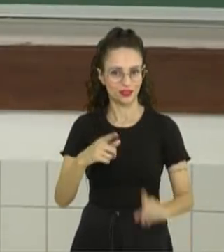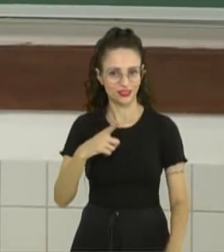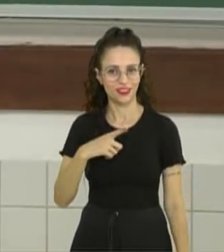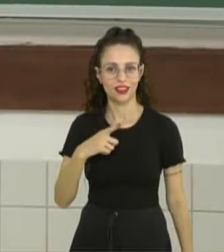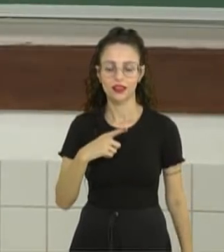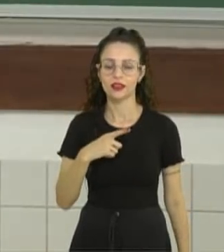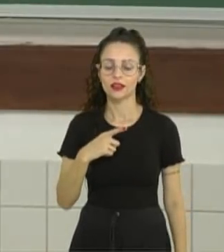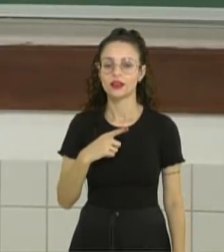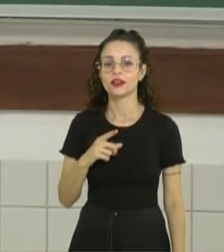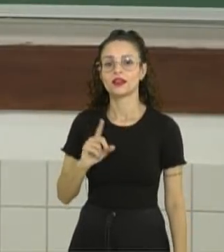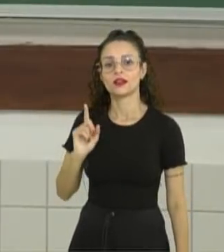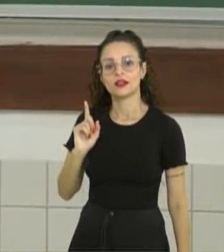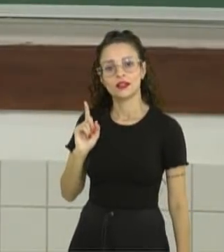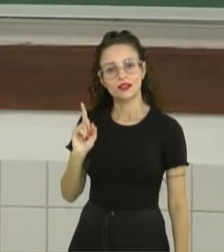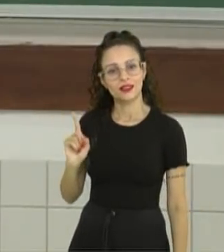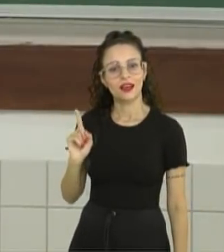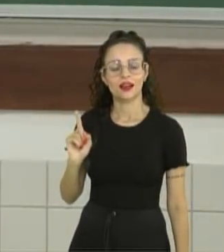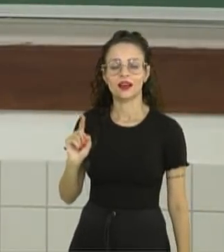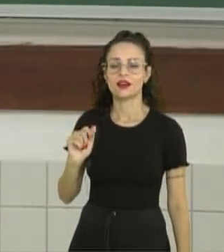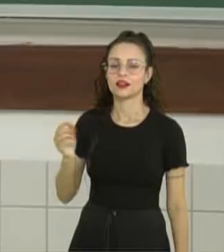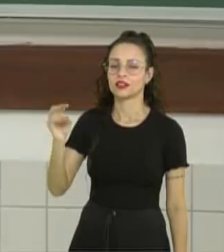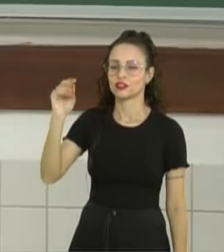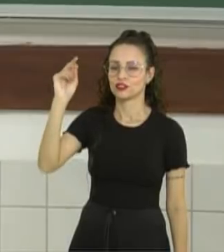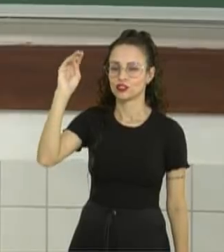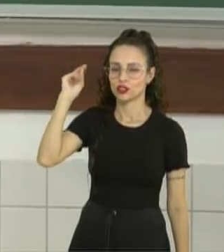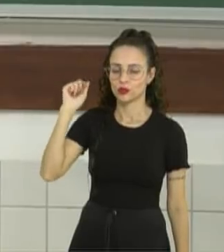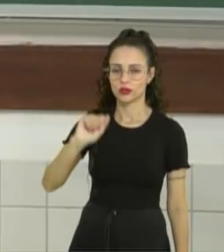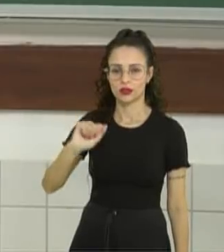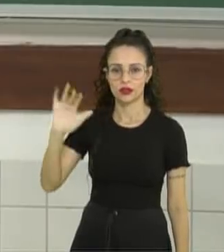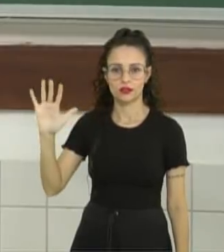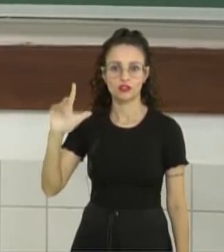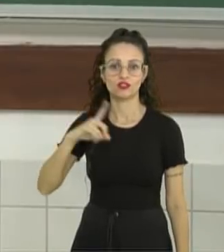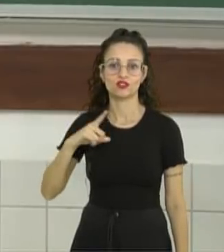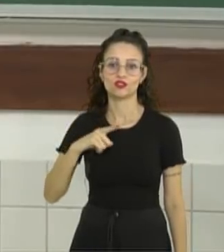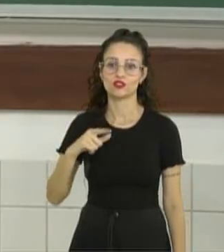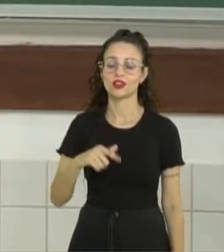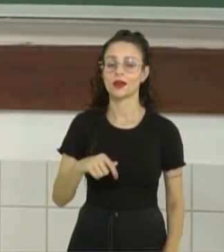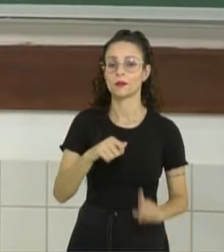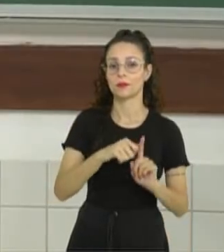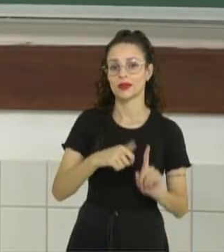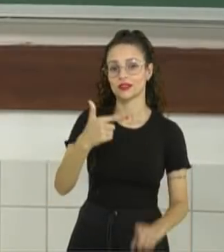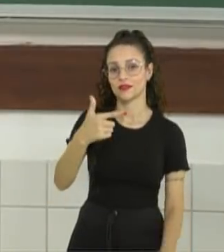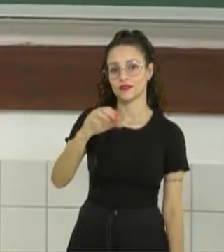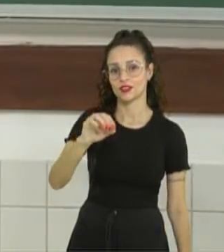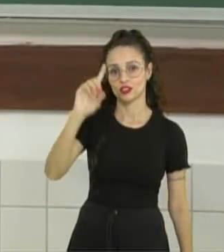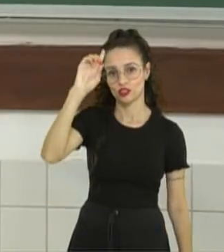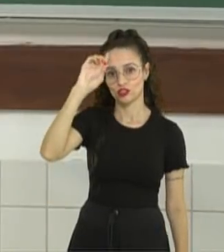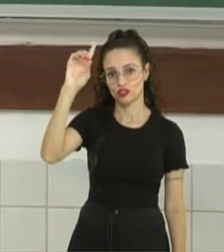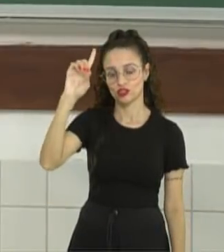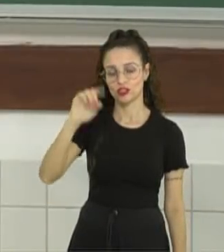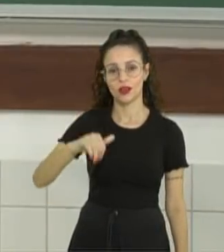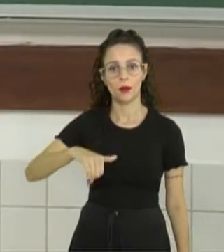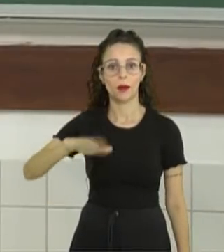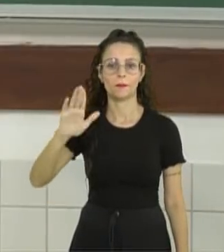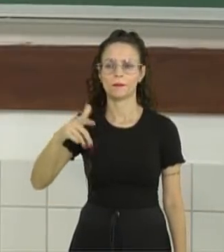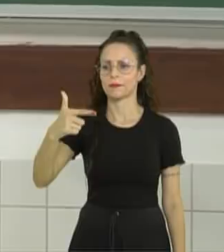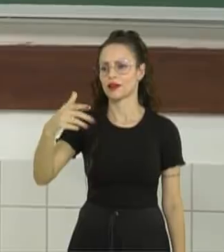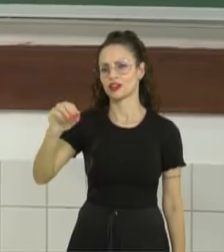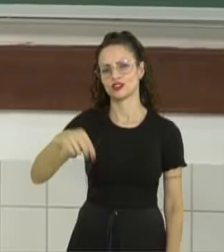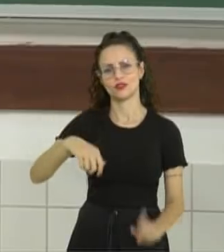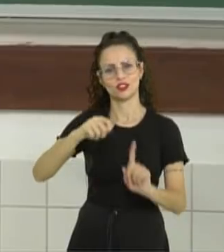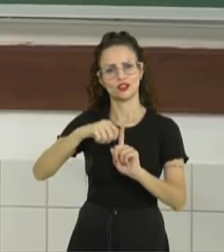Na Mesopotâmia, lá na Antiguidade, os meses eram de 20 dias e tinha quase mais de 20 e poucos